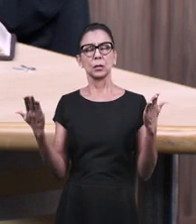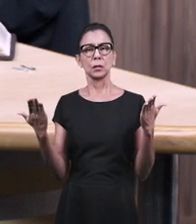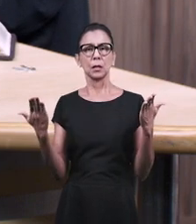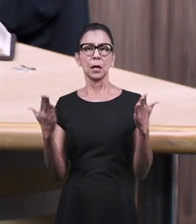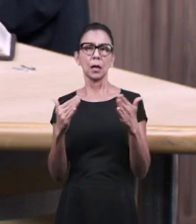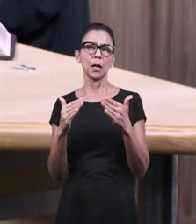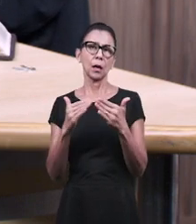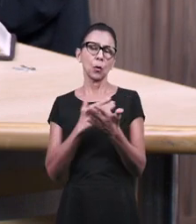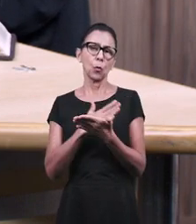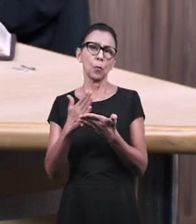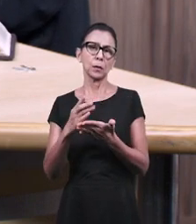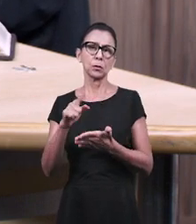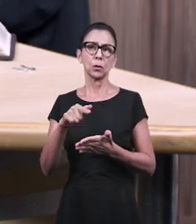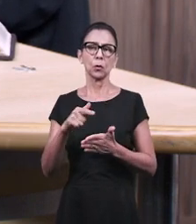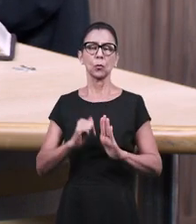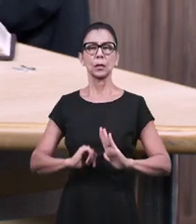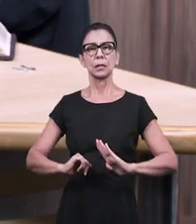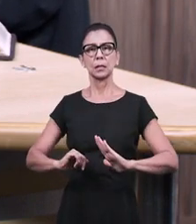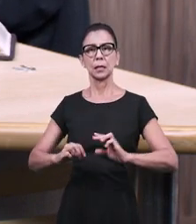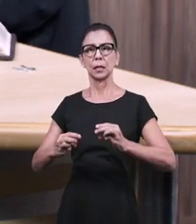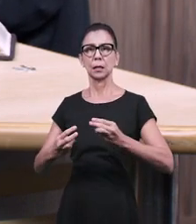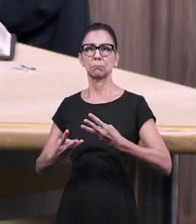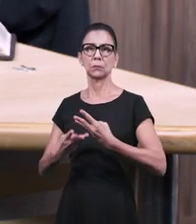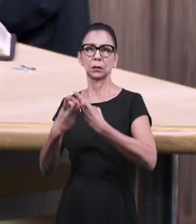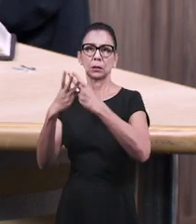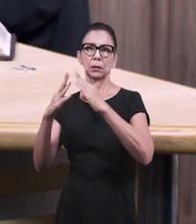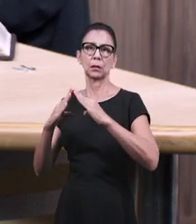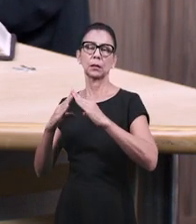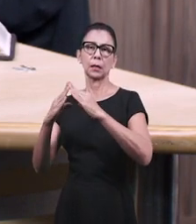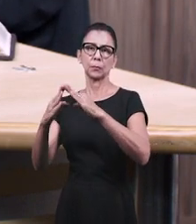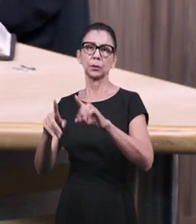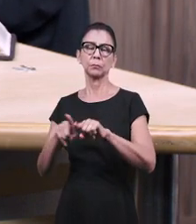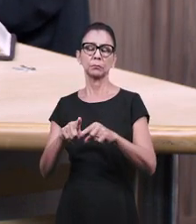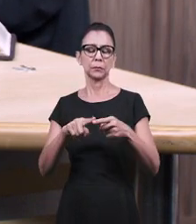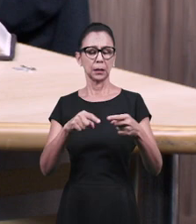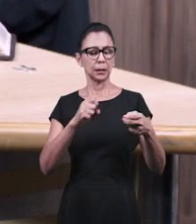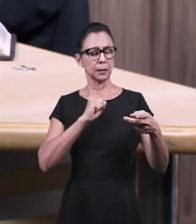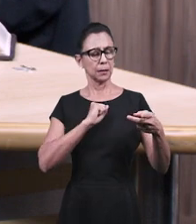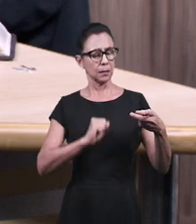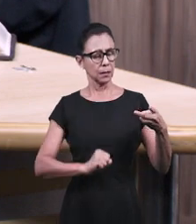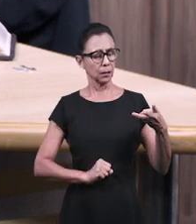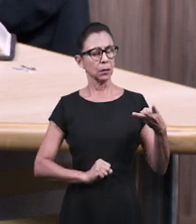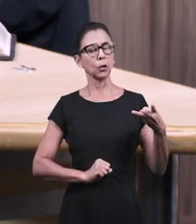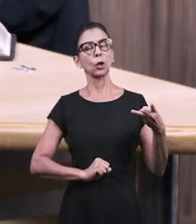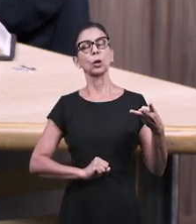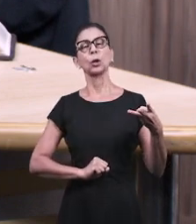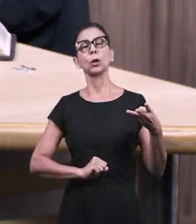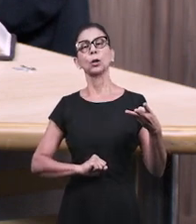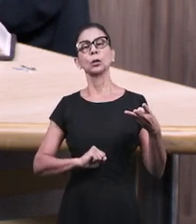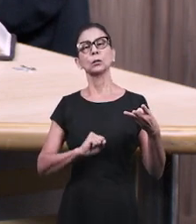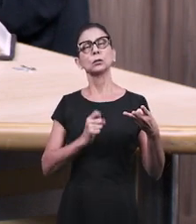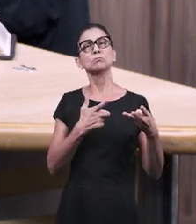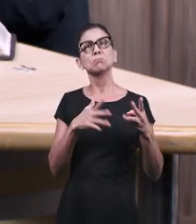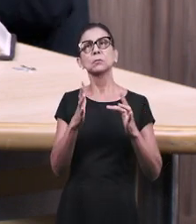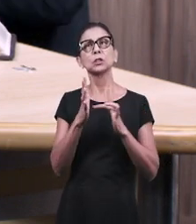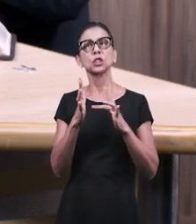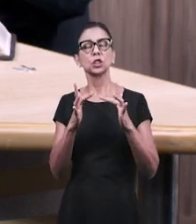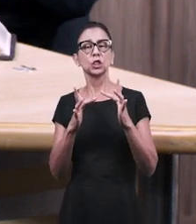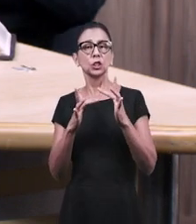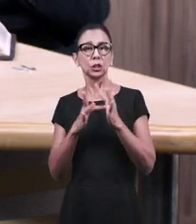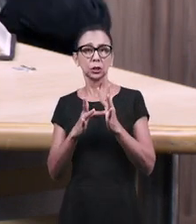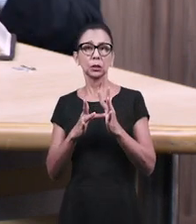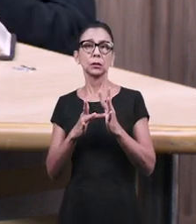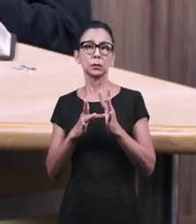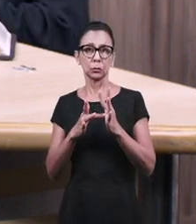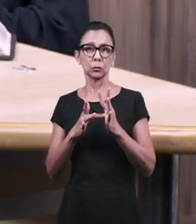vítima, Jesus passou a ser o sacerdote e Jesus passou a ser o dia. O Senhor concentrou na